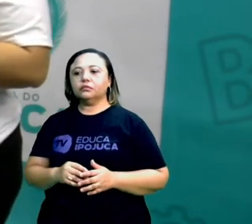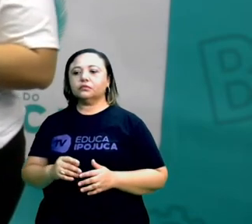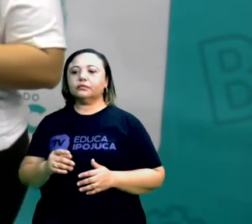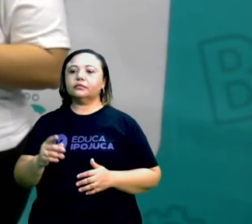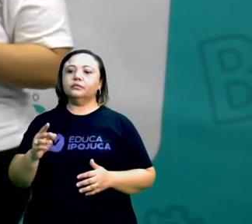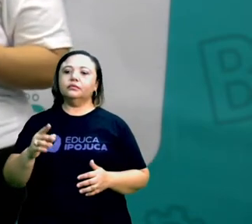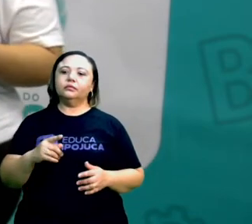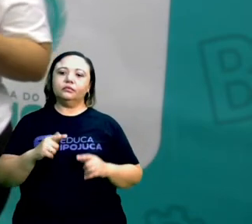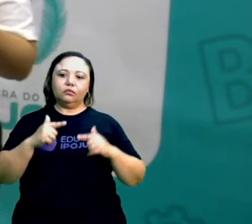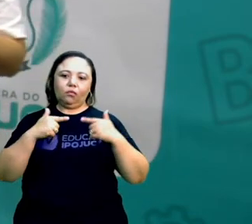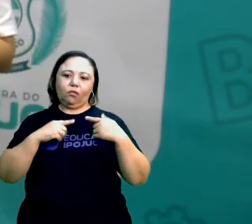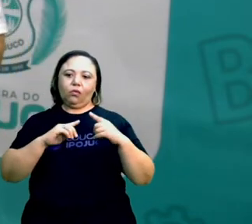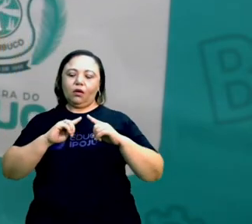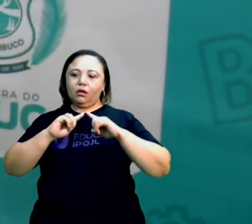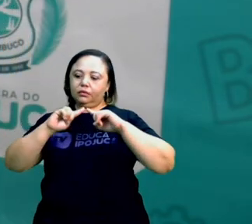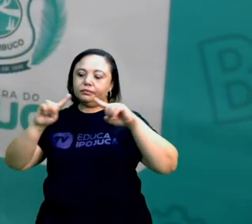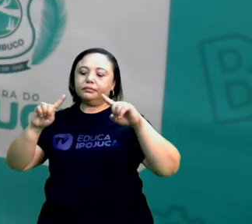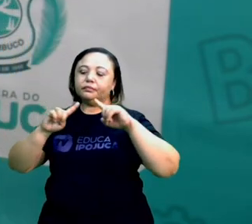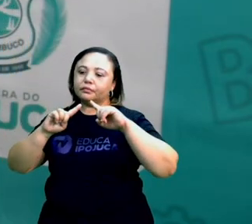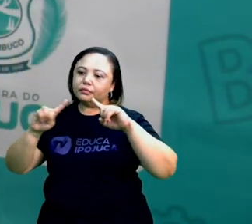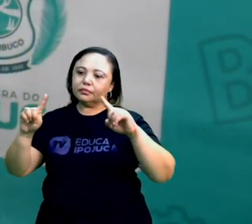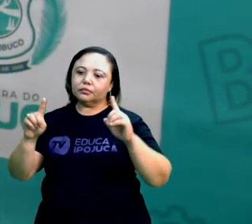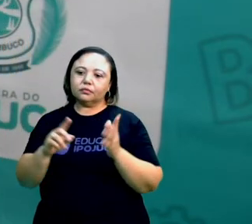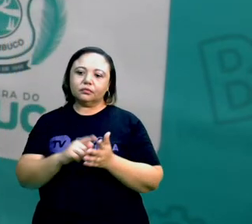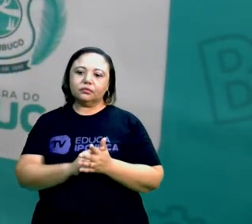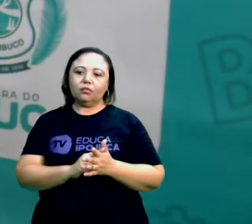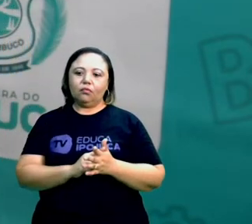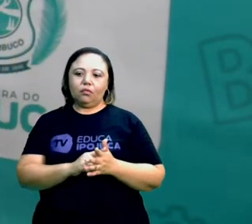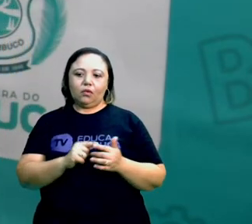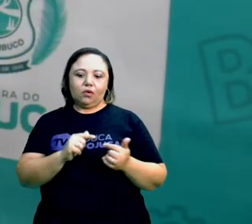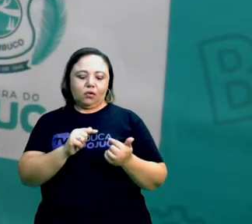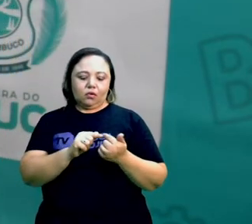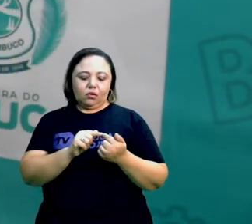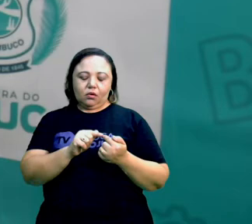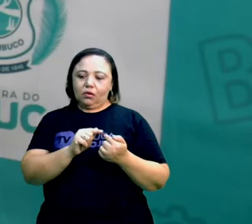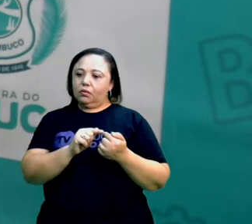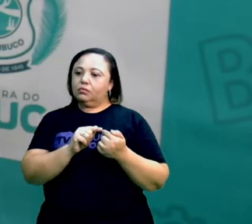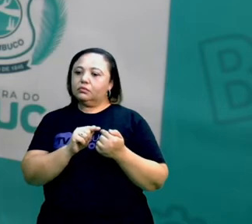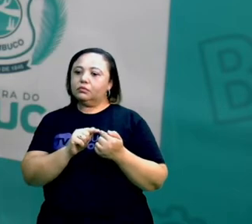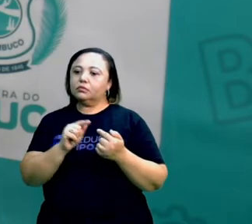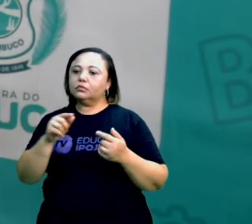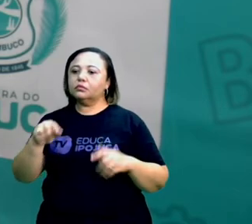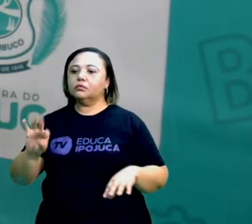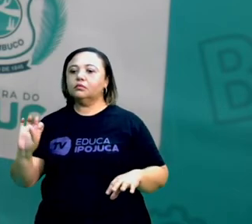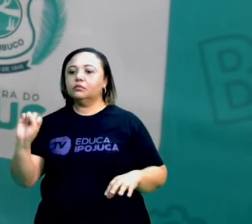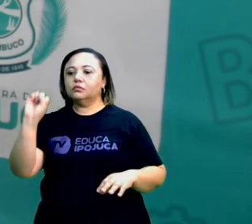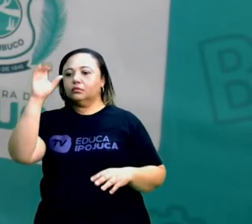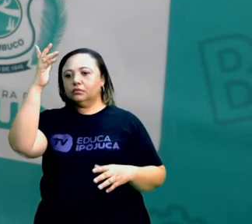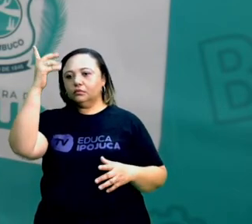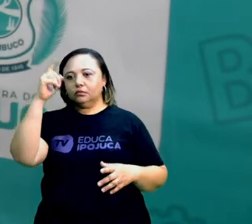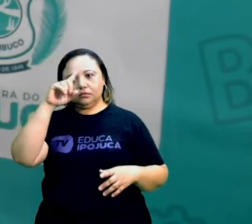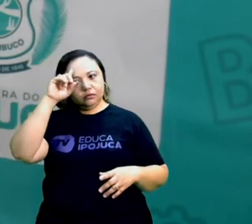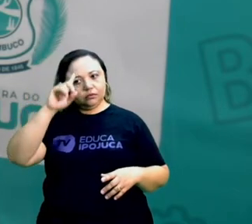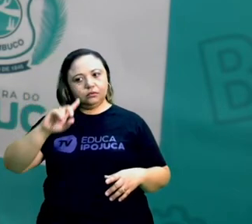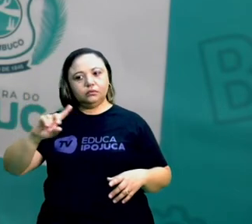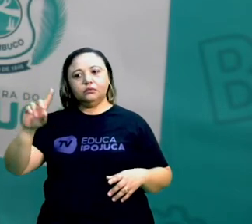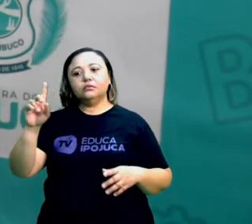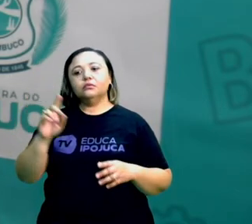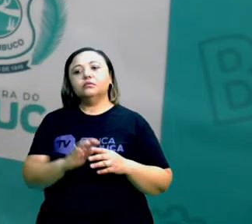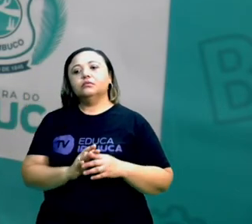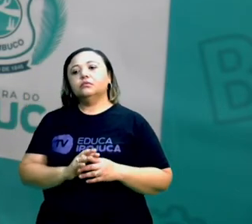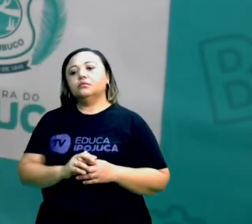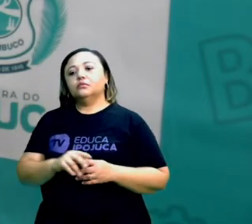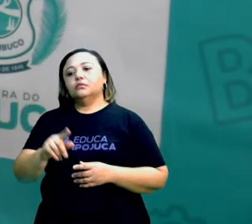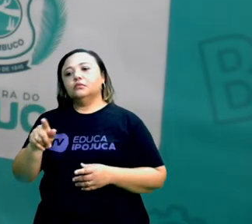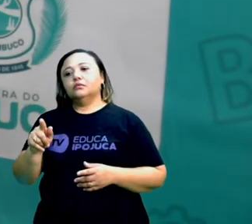críticas, que é a apreciação de um trabalho artístico orientado pelo leitor, orientando o leitor,